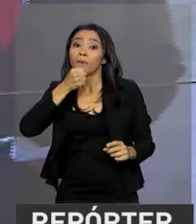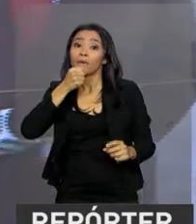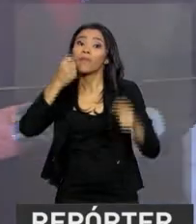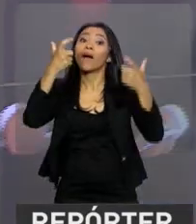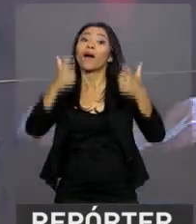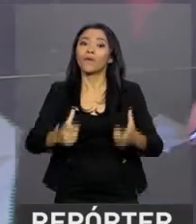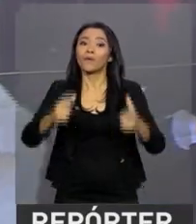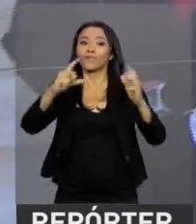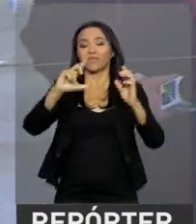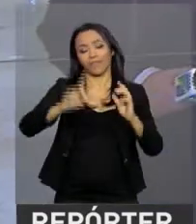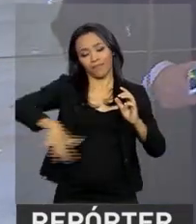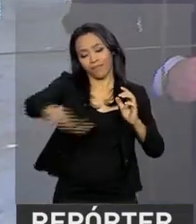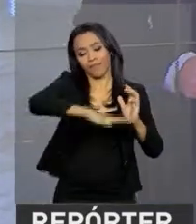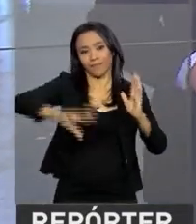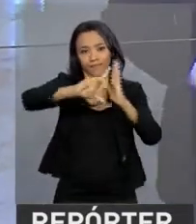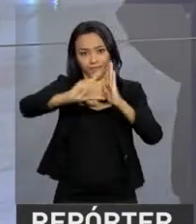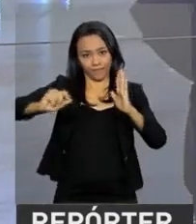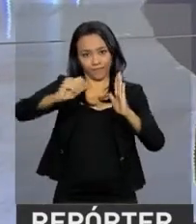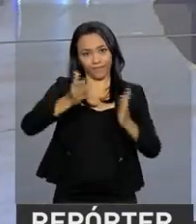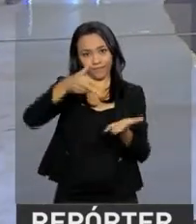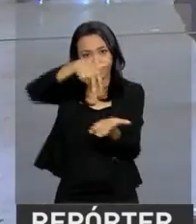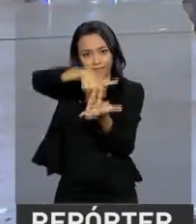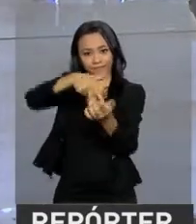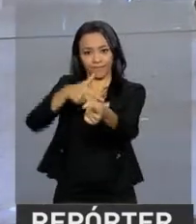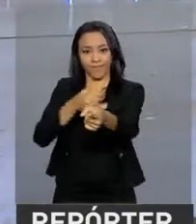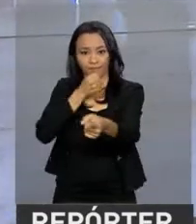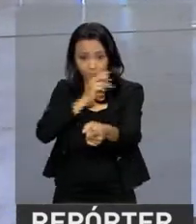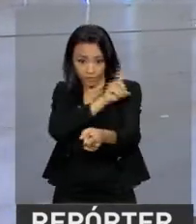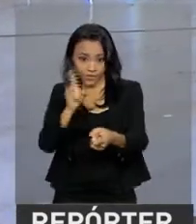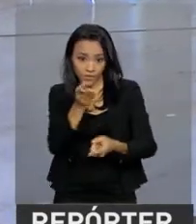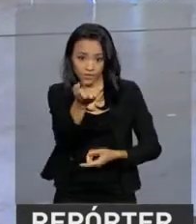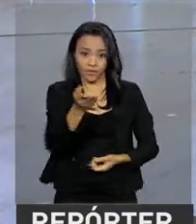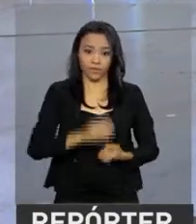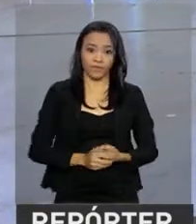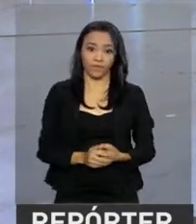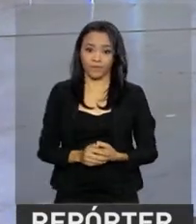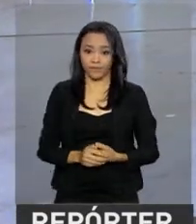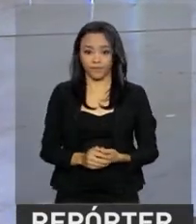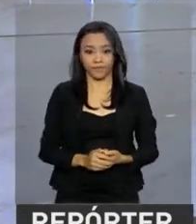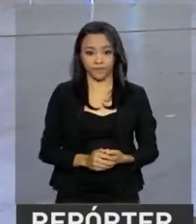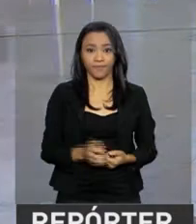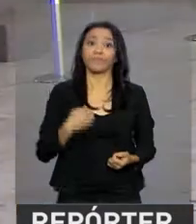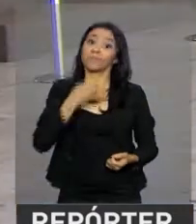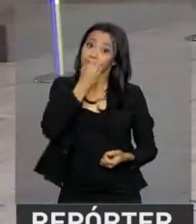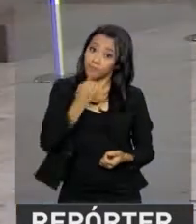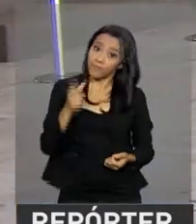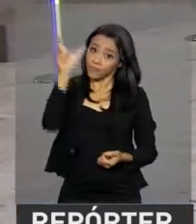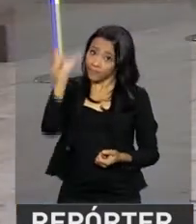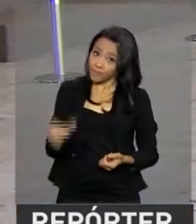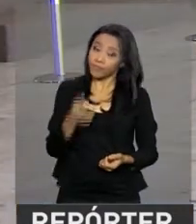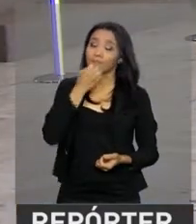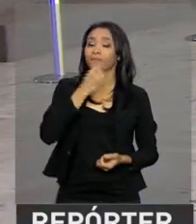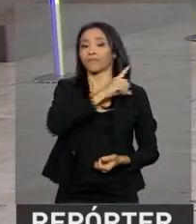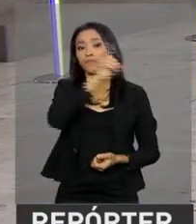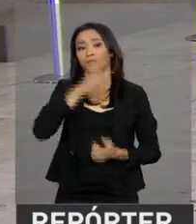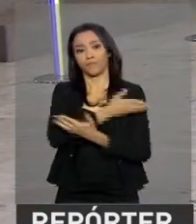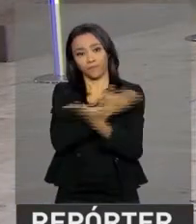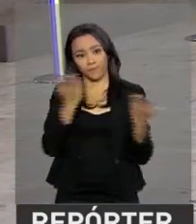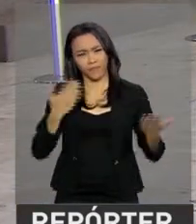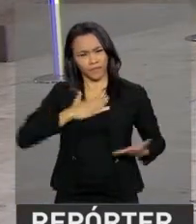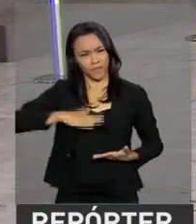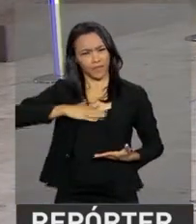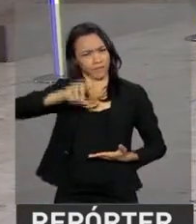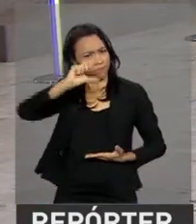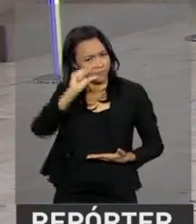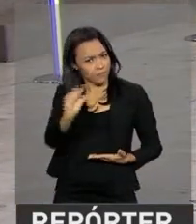gente ao vivo, direto do Palácio do Planalto. João Pedro, bom dia. Oi, Leandro, bom dia para você também, bom dia a todos. Olha, daqui a